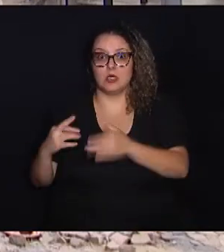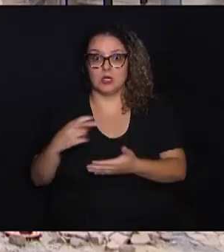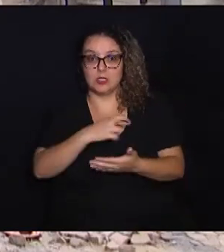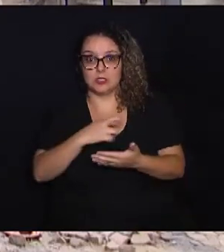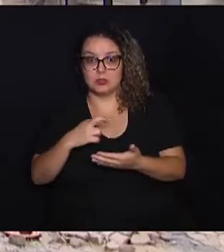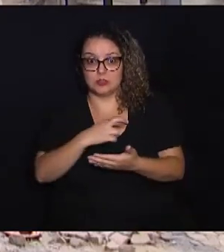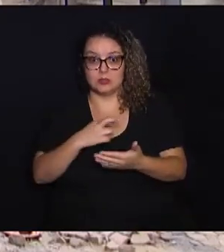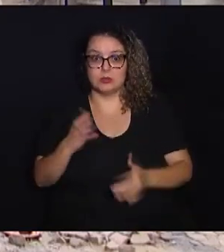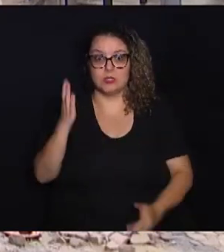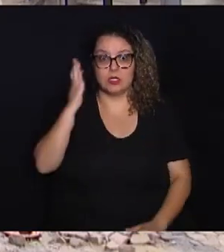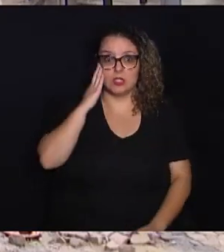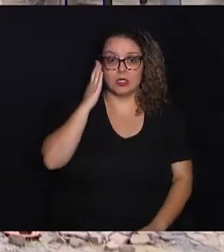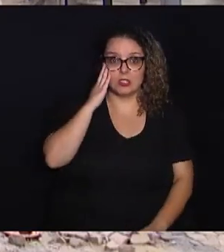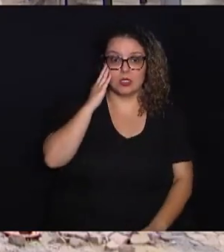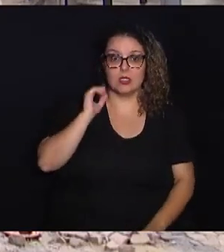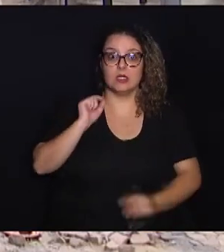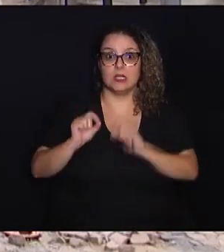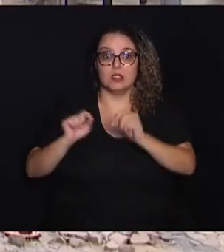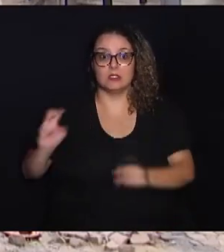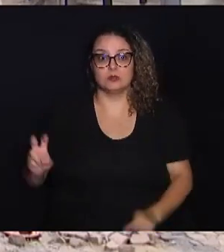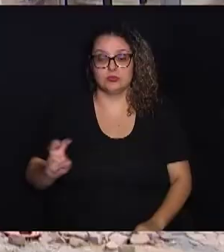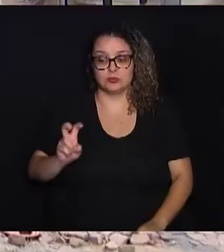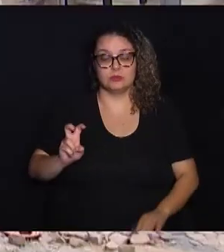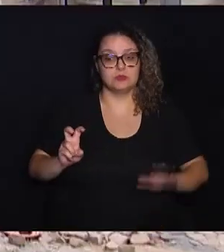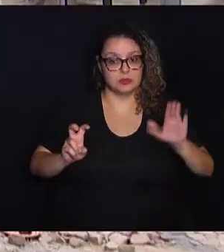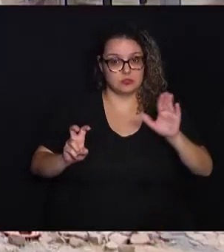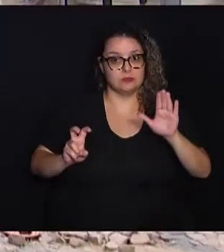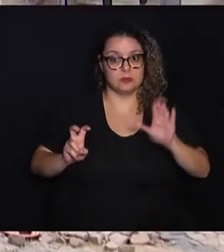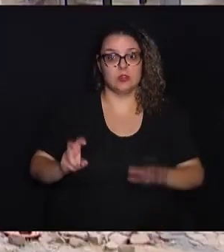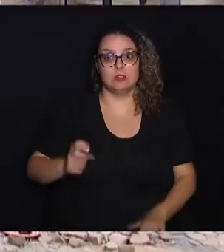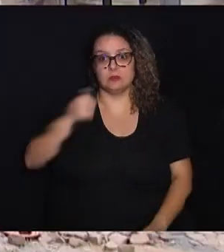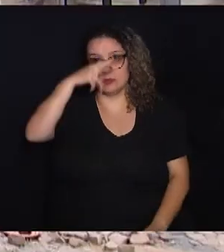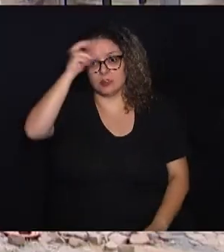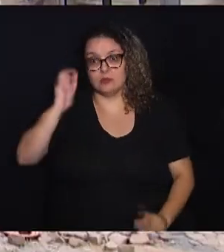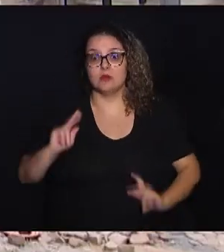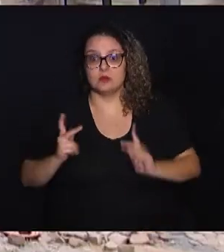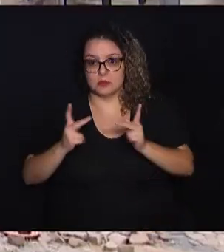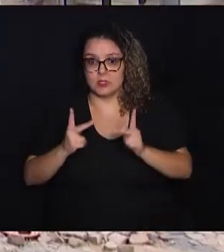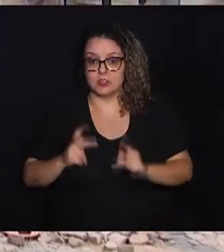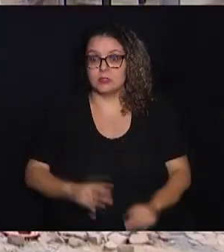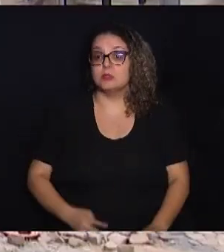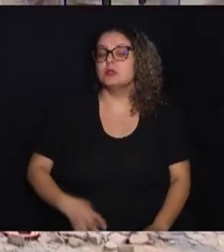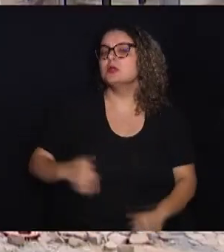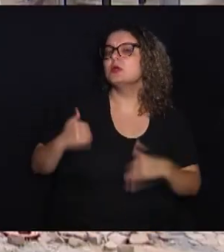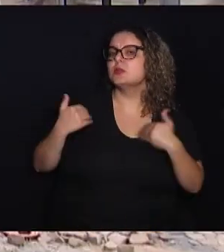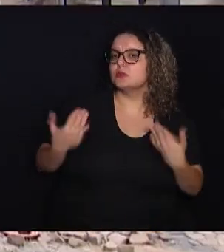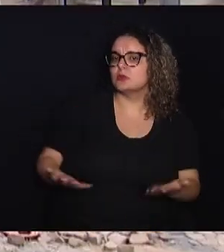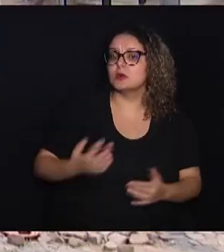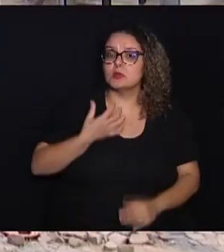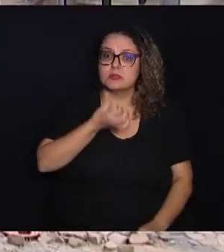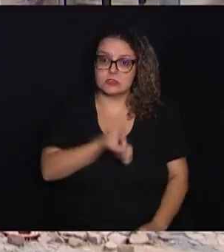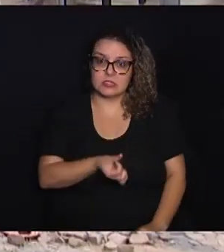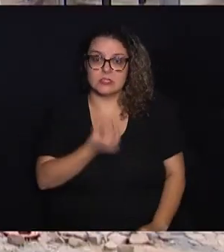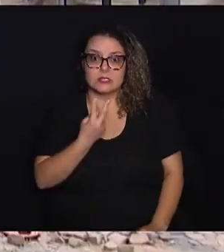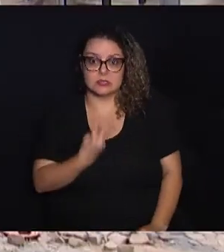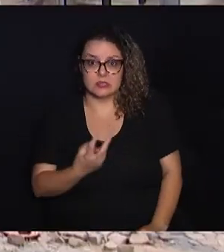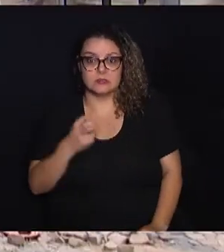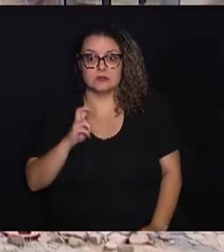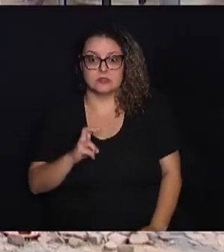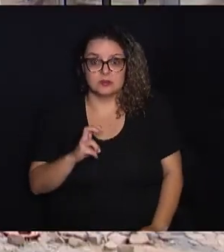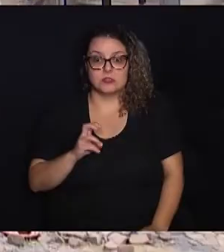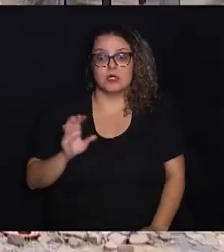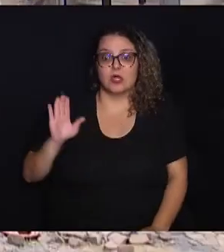e saber quem dos 5 candidatos à prefeitura foi eleito e dos quais 625 candidatos